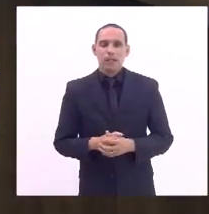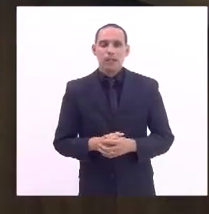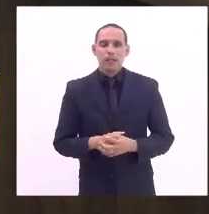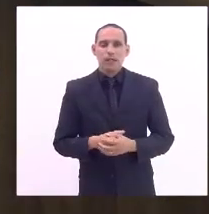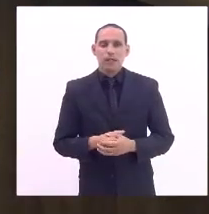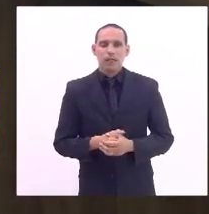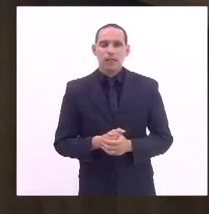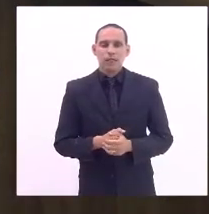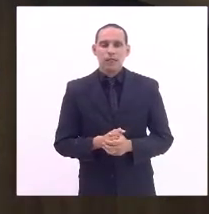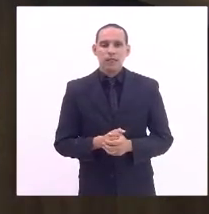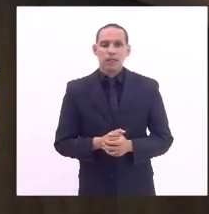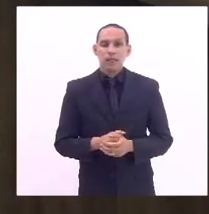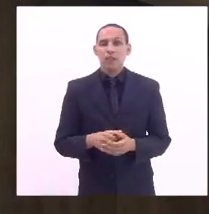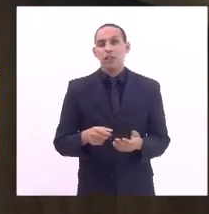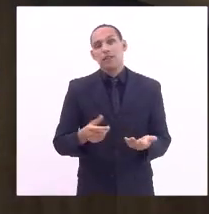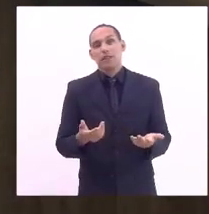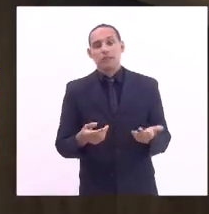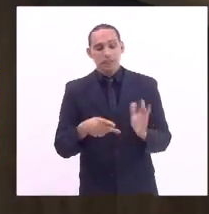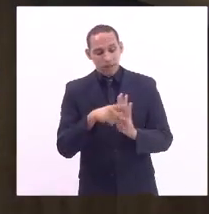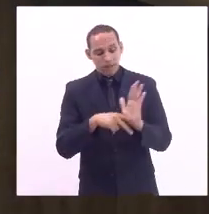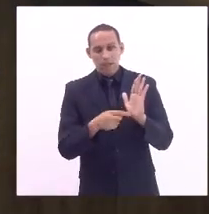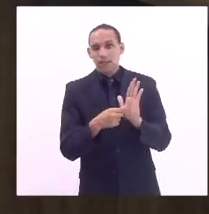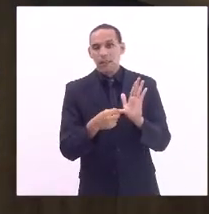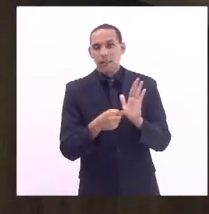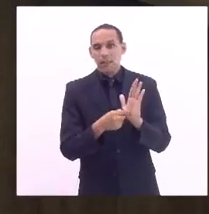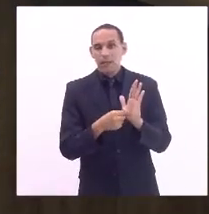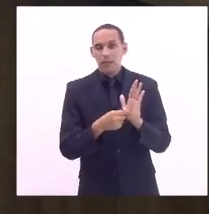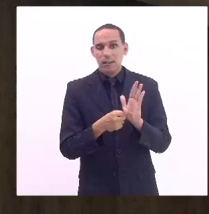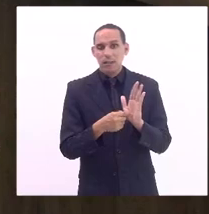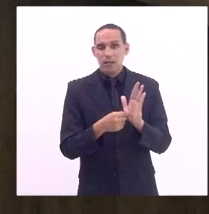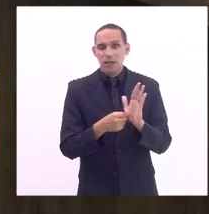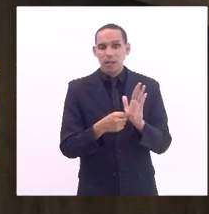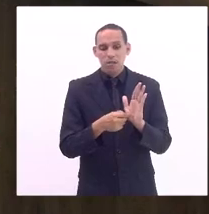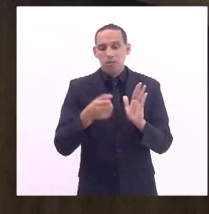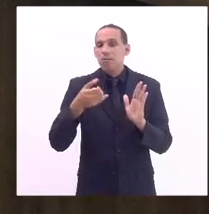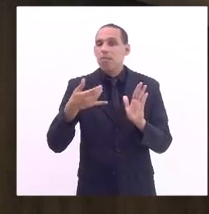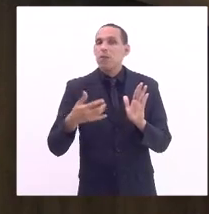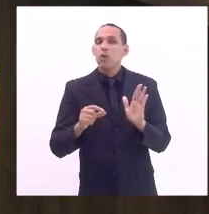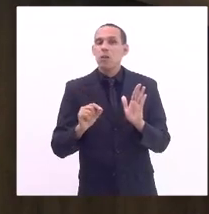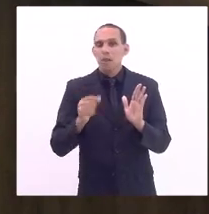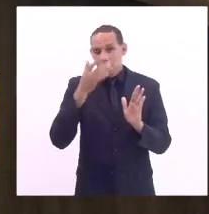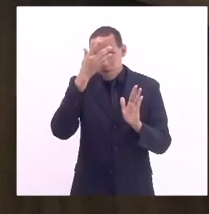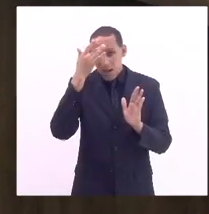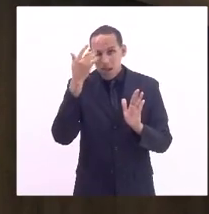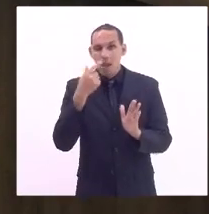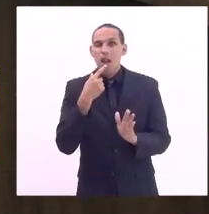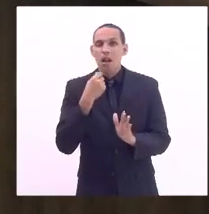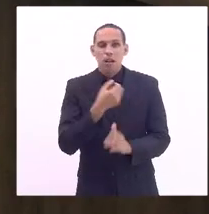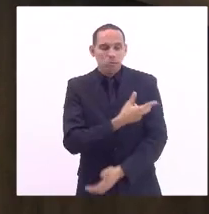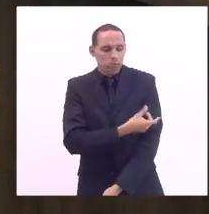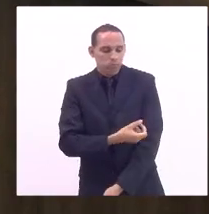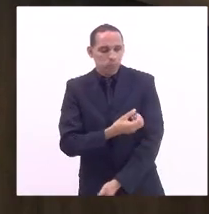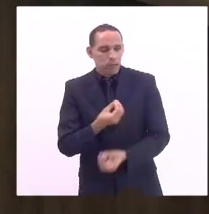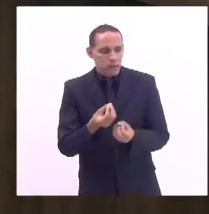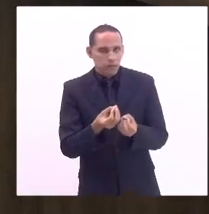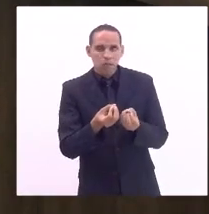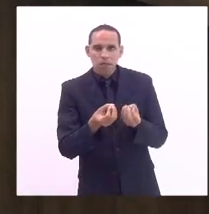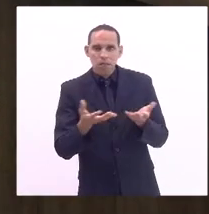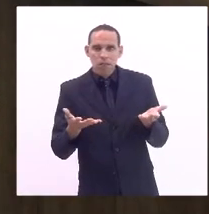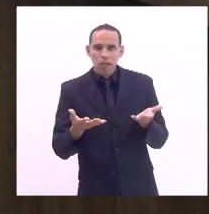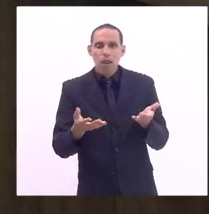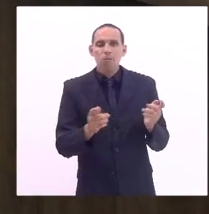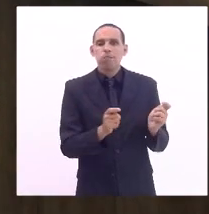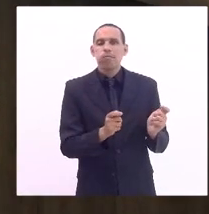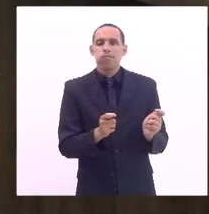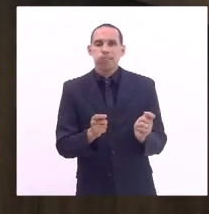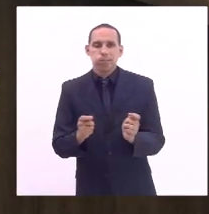O quarto. O projeto prevê que os doadores habituais de sangue e medula óssea, duas